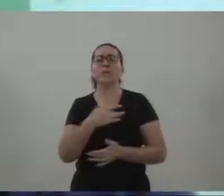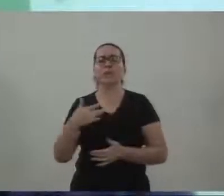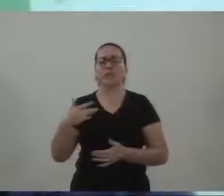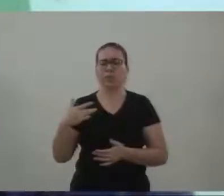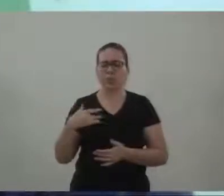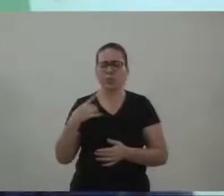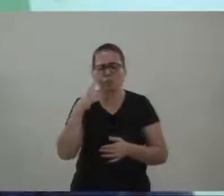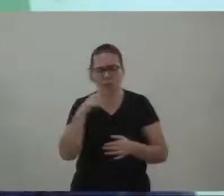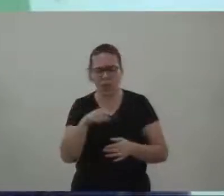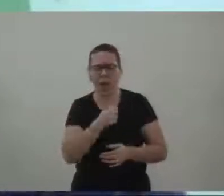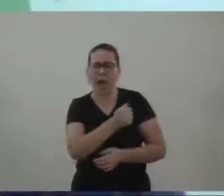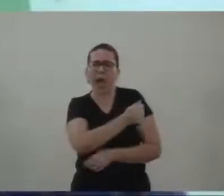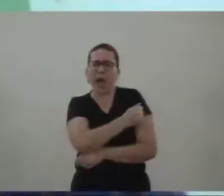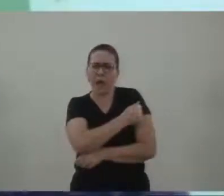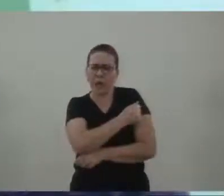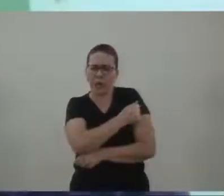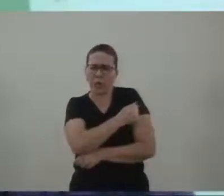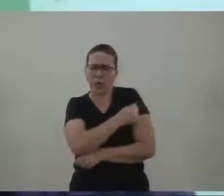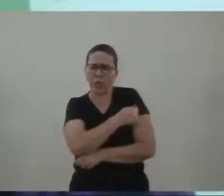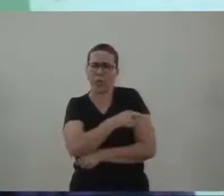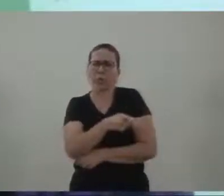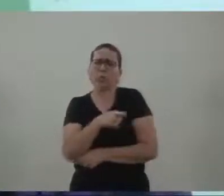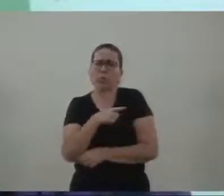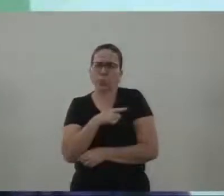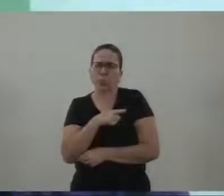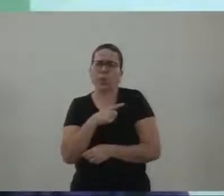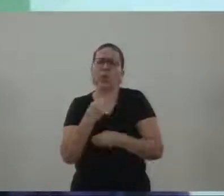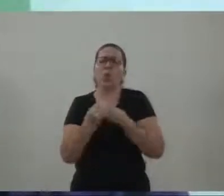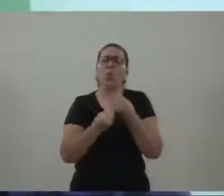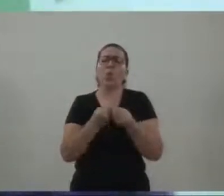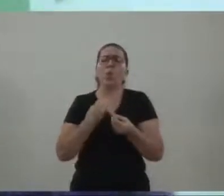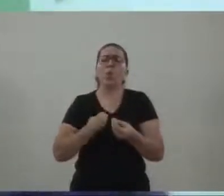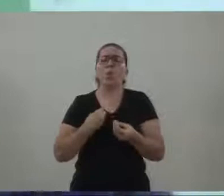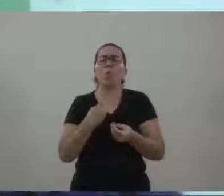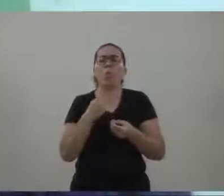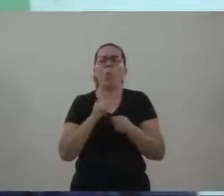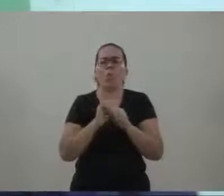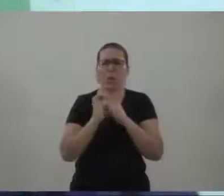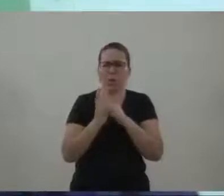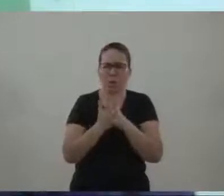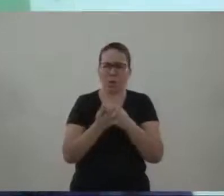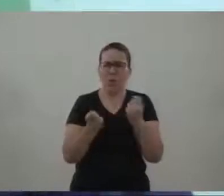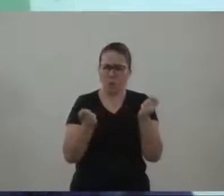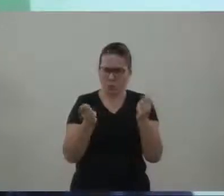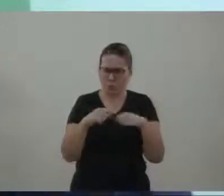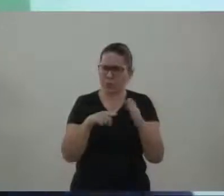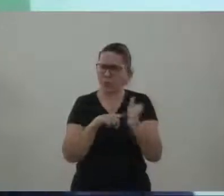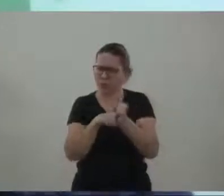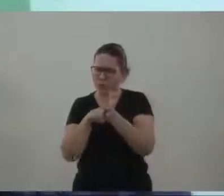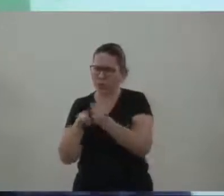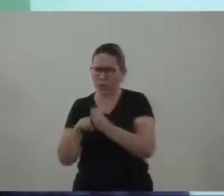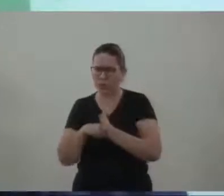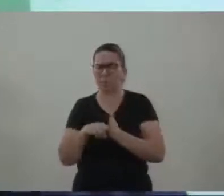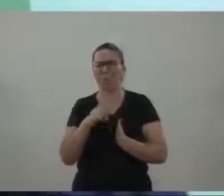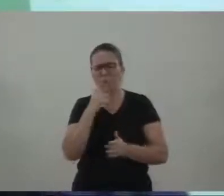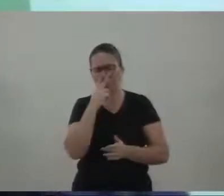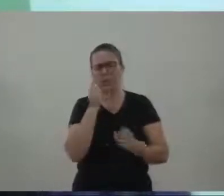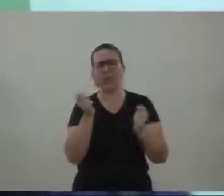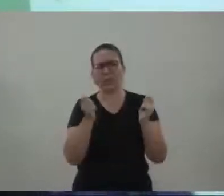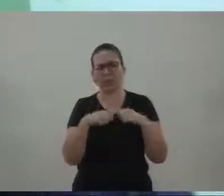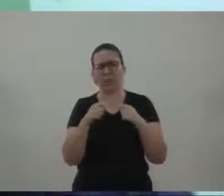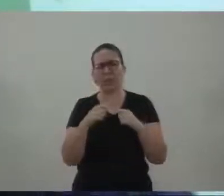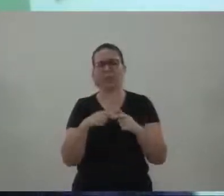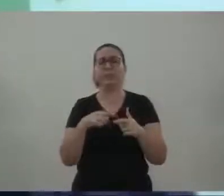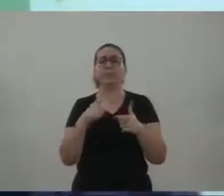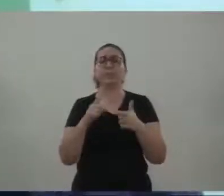nos alunos, né, como que eles estão reagindo durante a pandemia? É possível fazer esse levantamento de dados? Eu creio que sim.